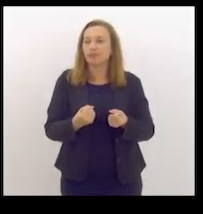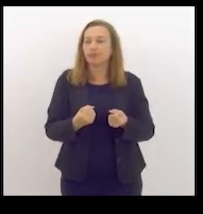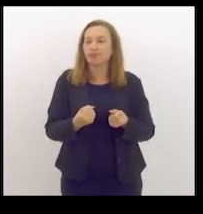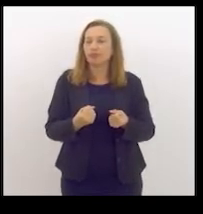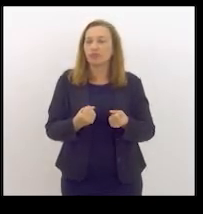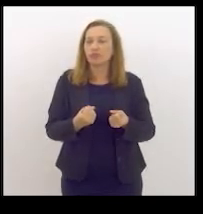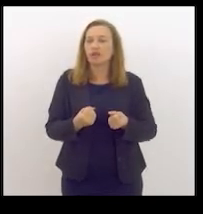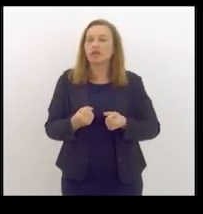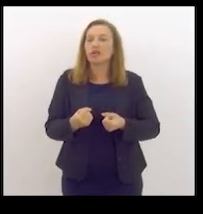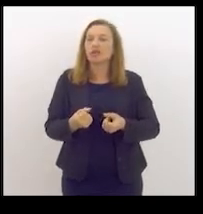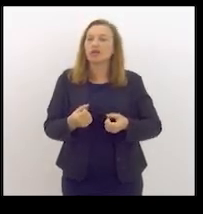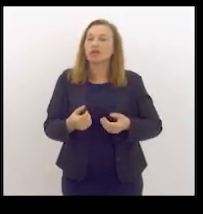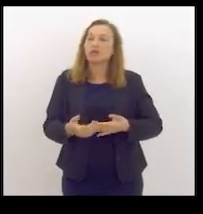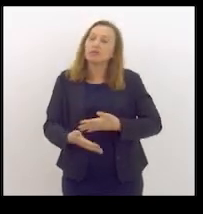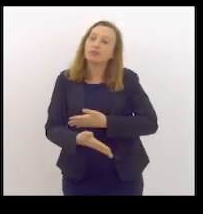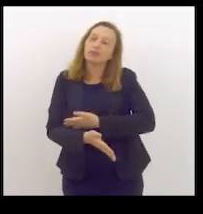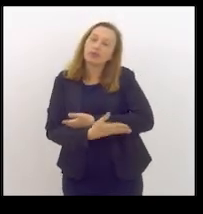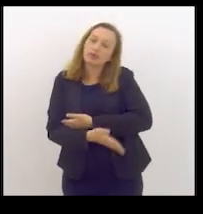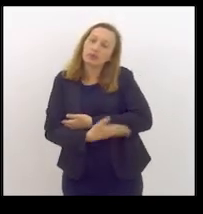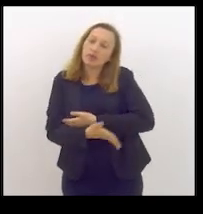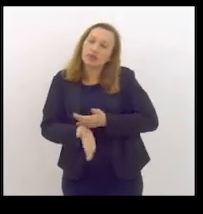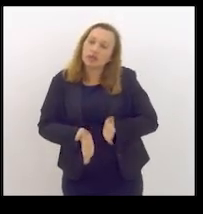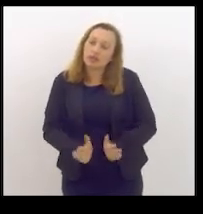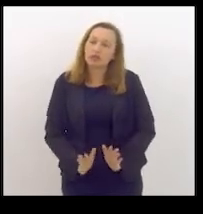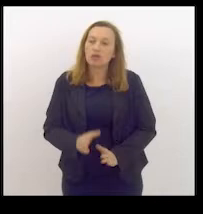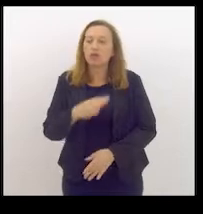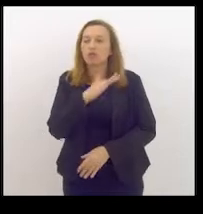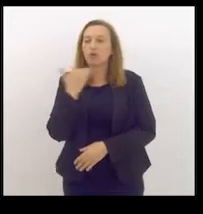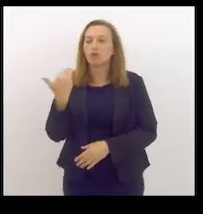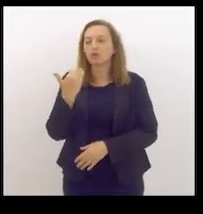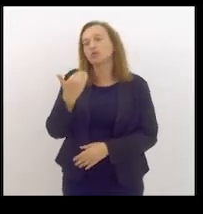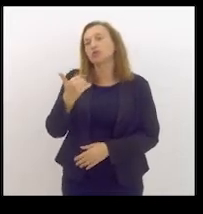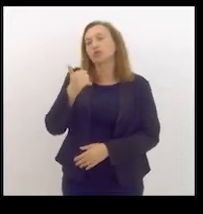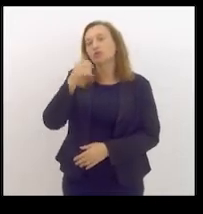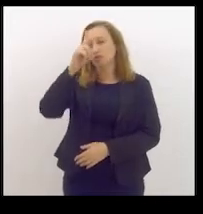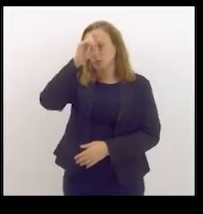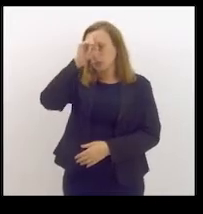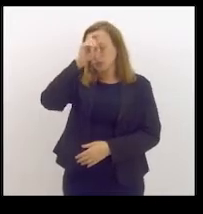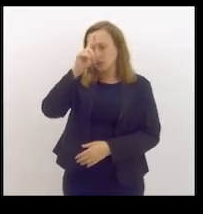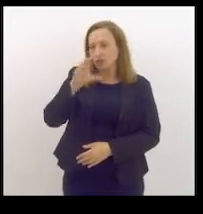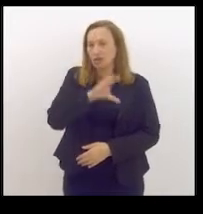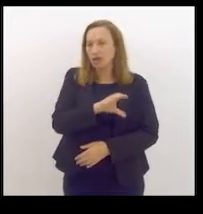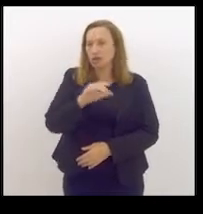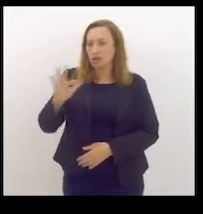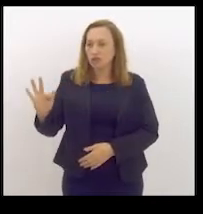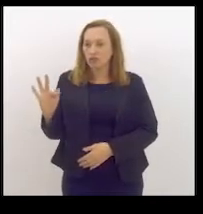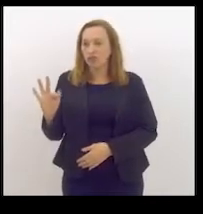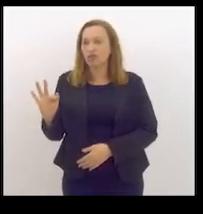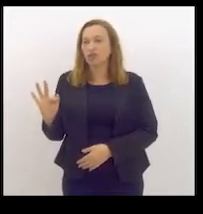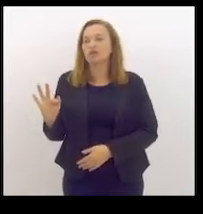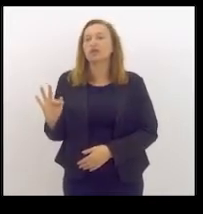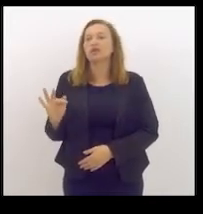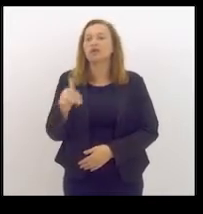de bebês nascidos Cabo Frio e